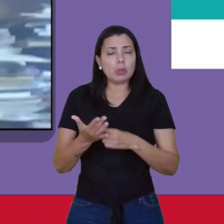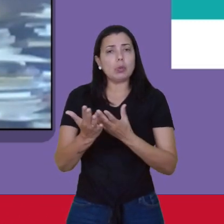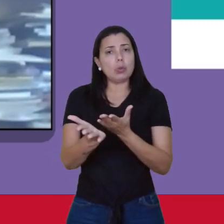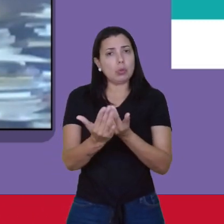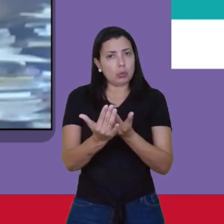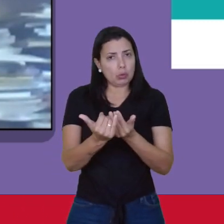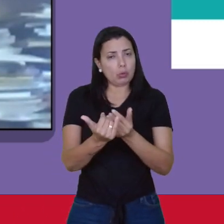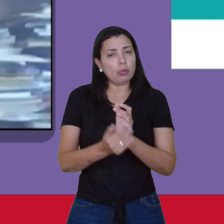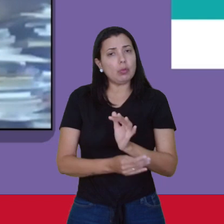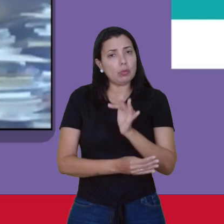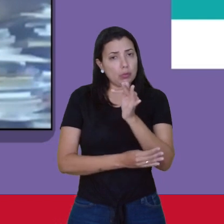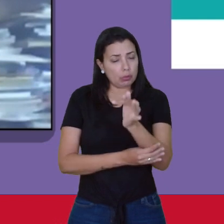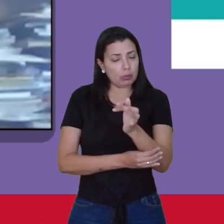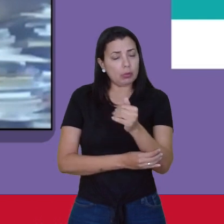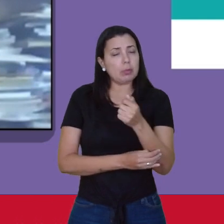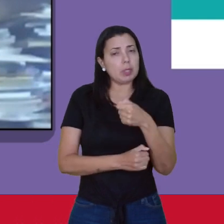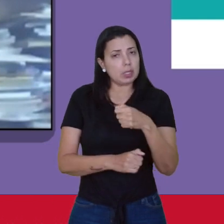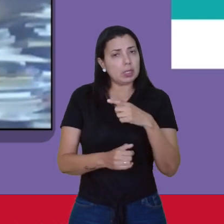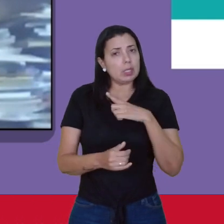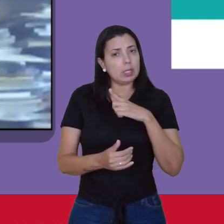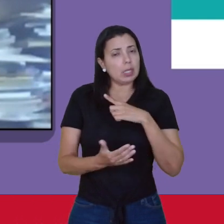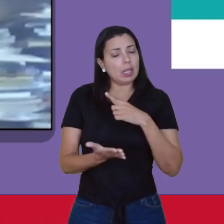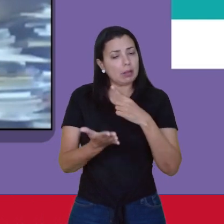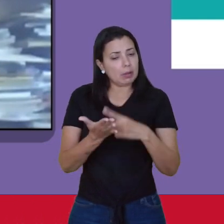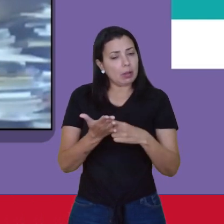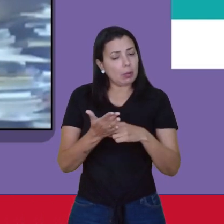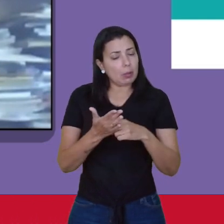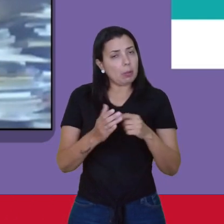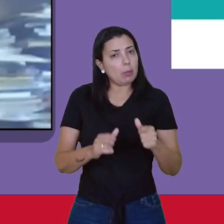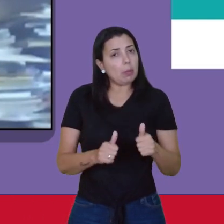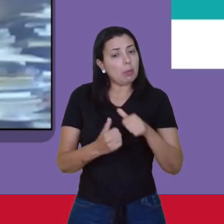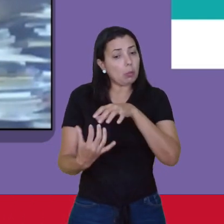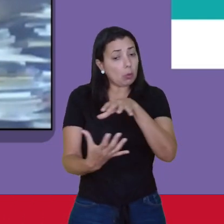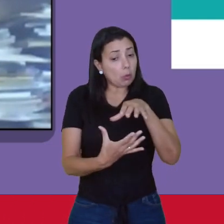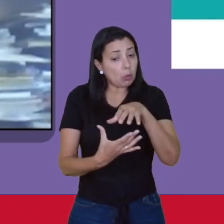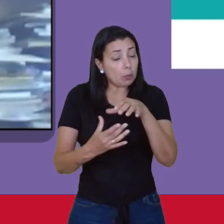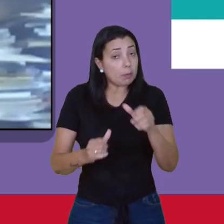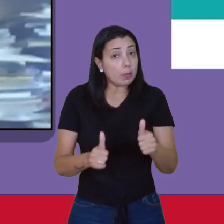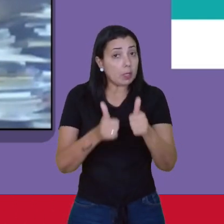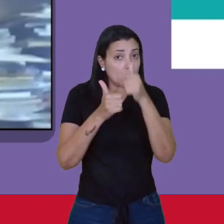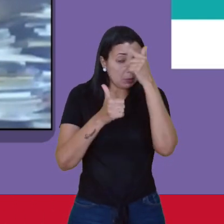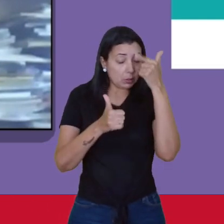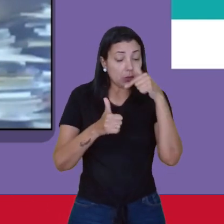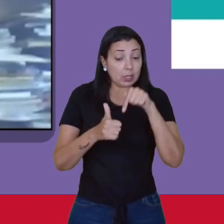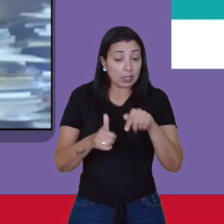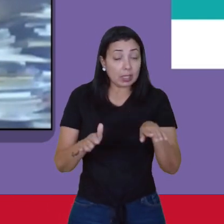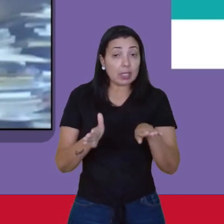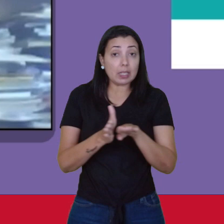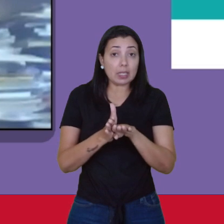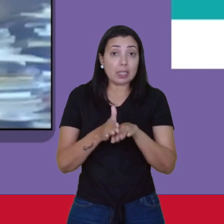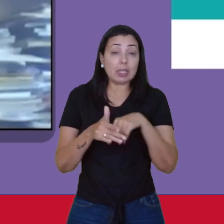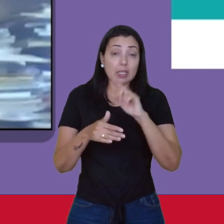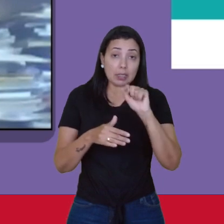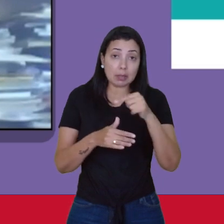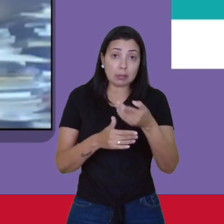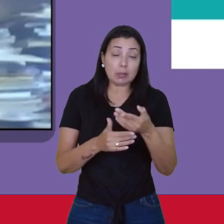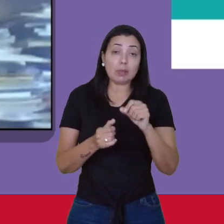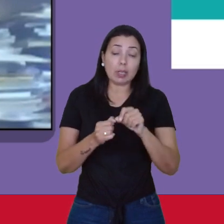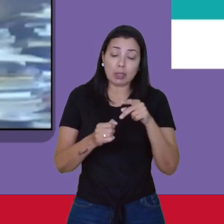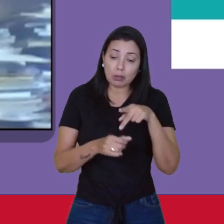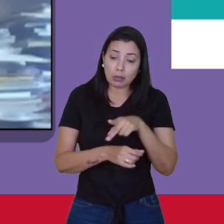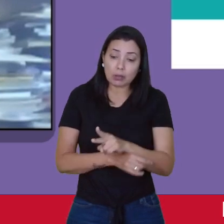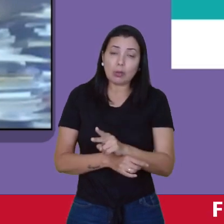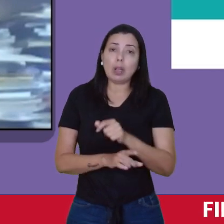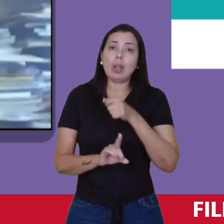do futuro. A gente precisa deixar um mundo melhor para as pessoas que estão aqui, que vão nos suceder e que vão